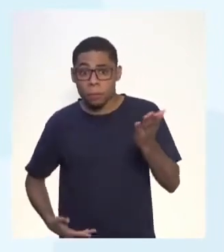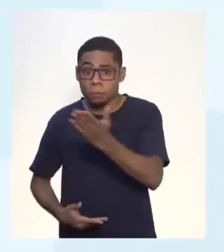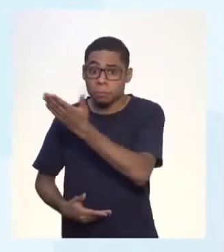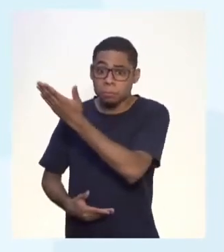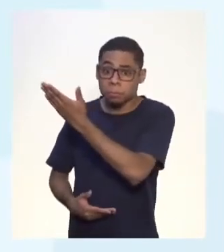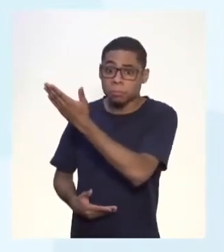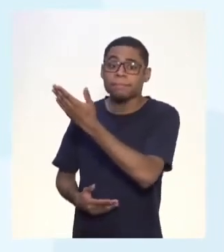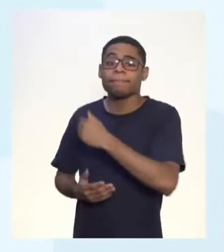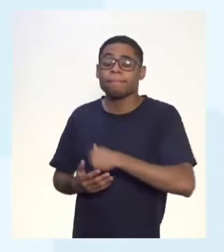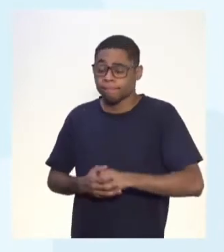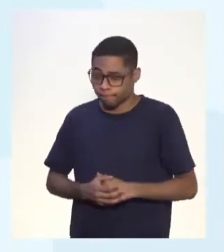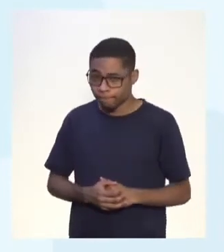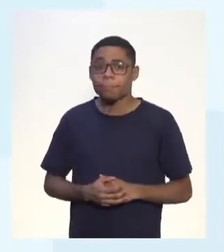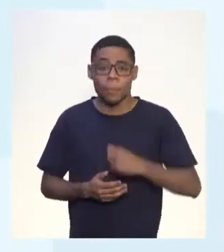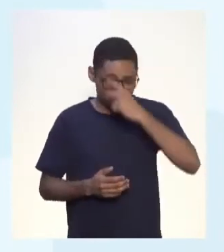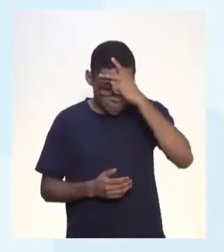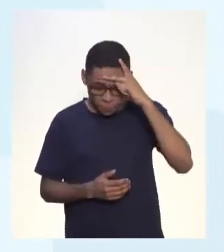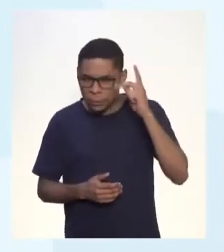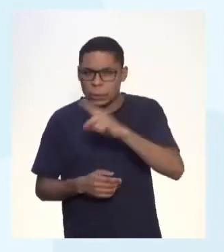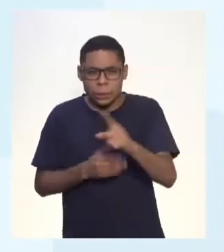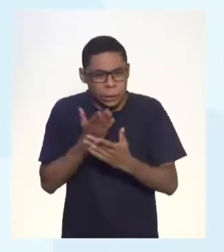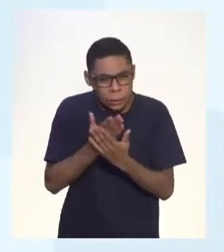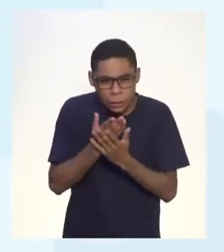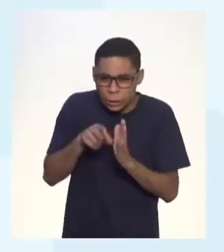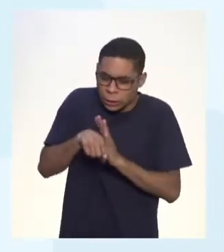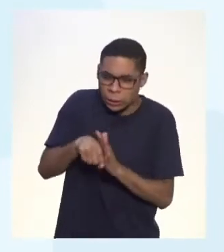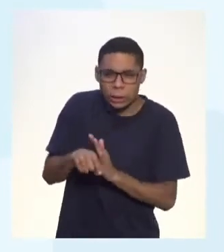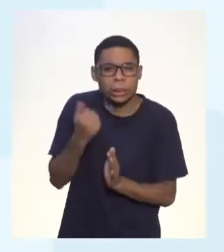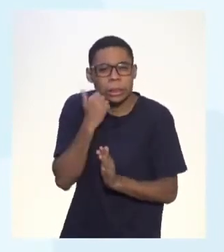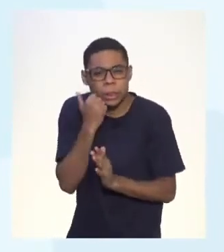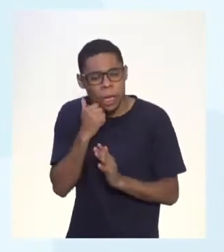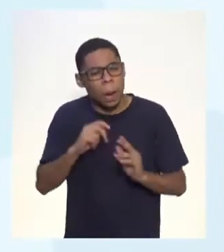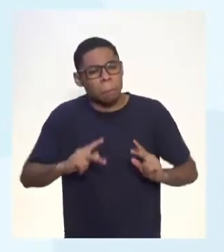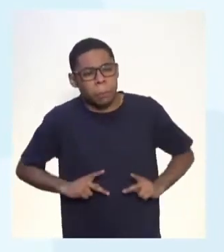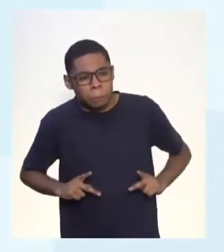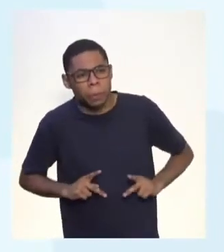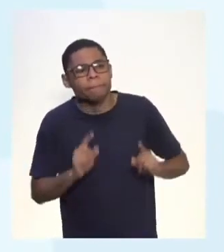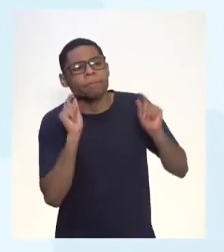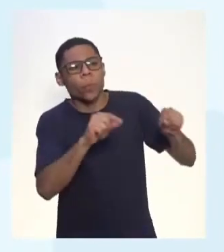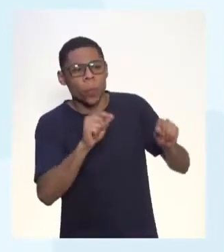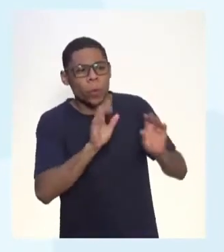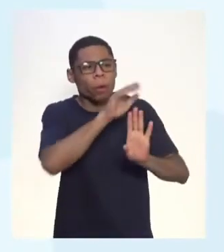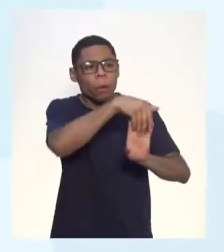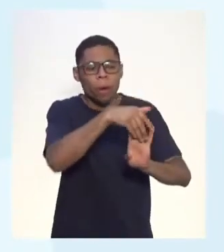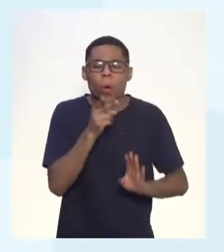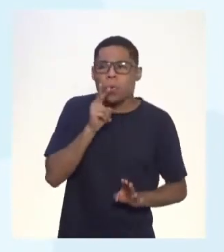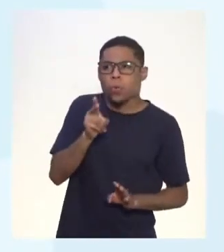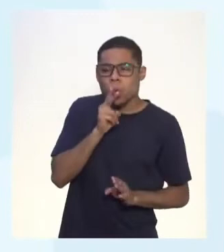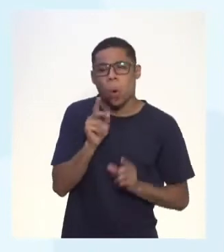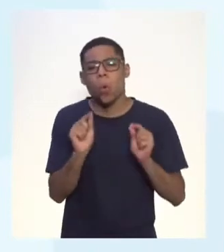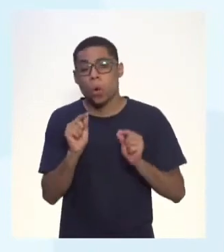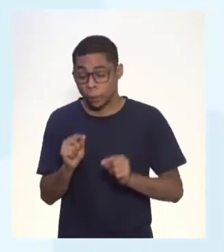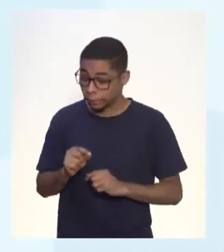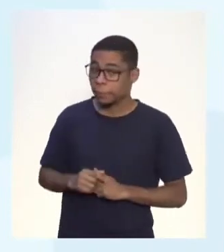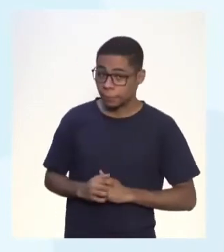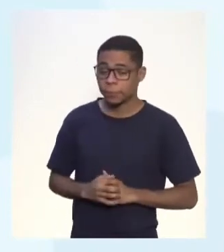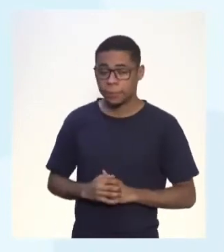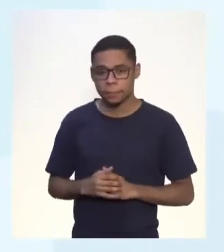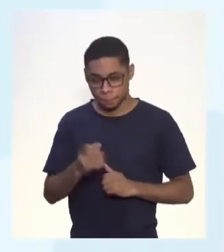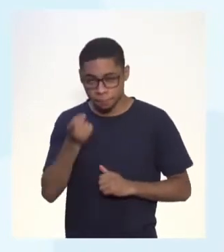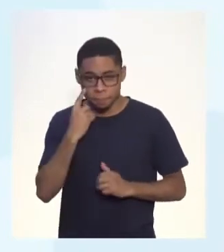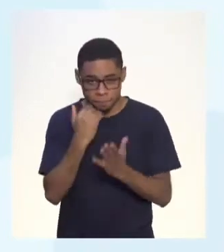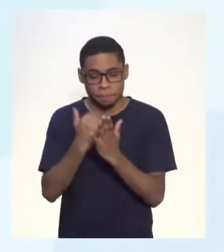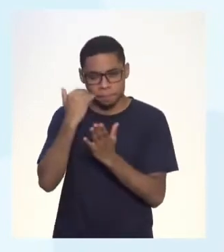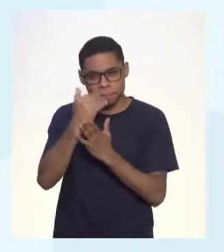que pessoas que estudaram, o povo da ciência e tudo mais, explicando o contexto ali. Agora, para revisar um pouquinho e